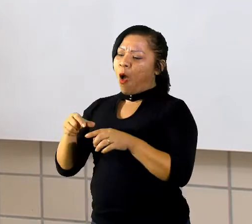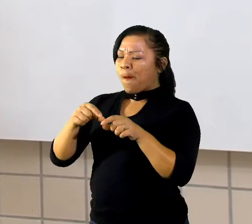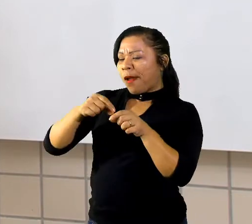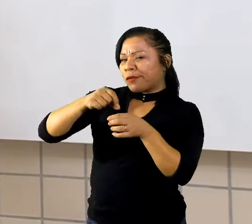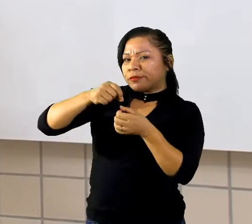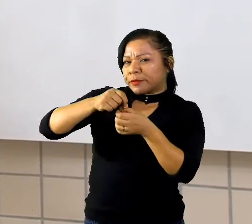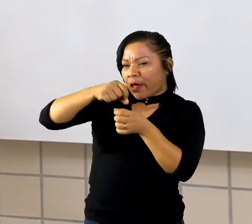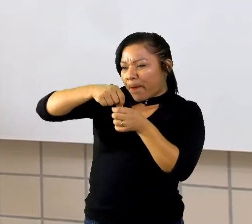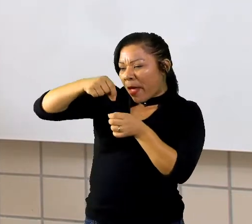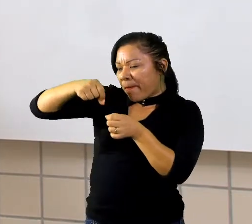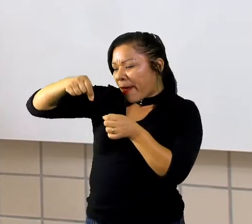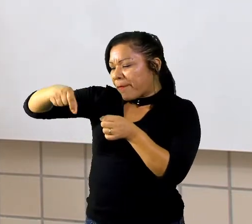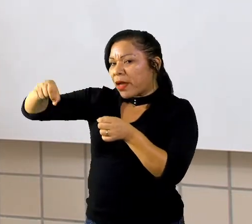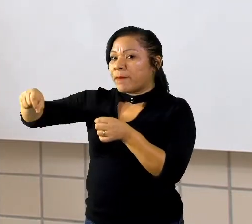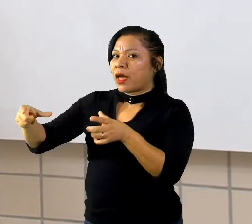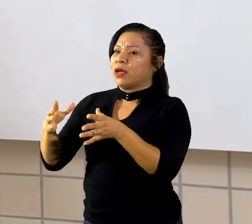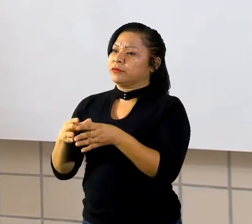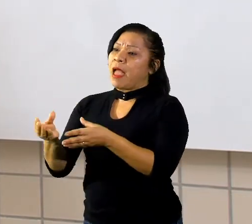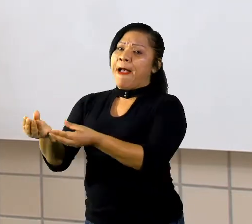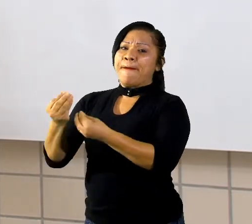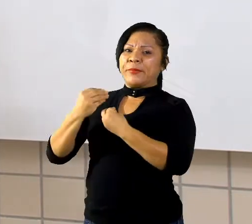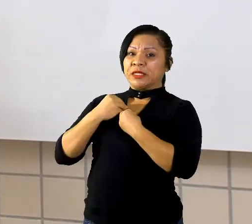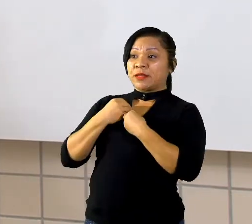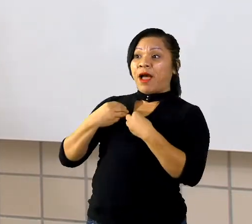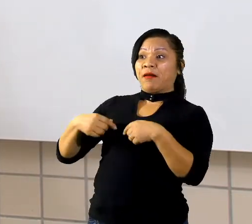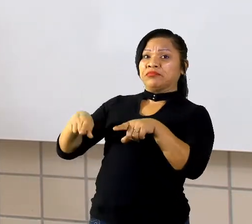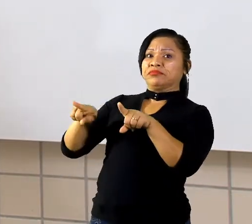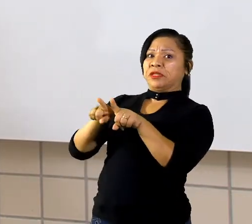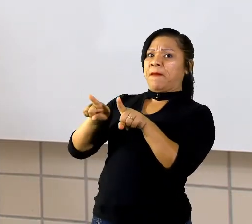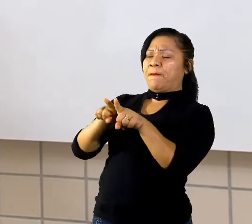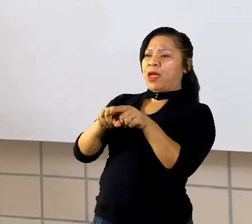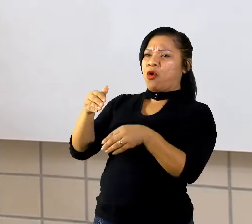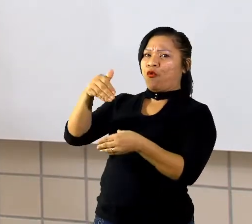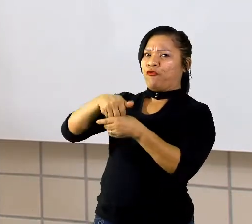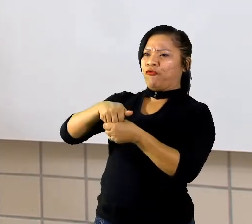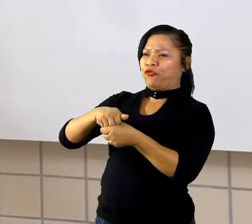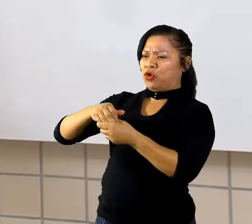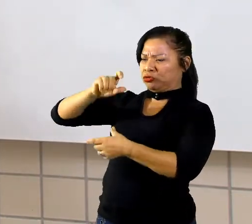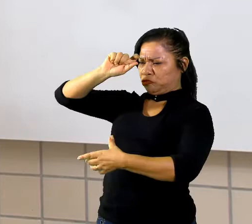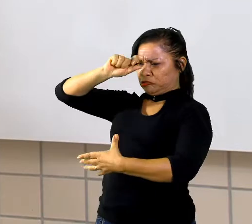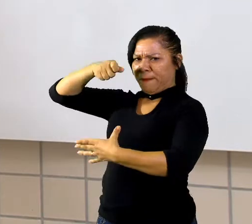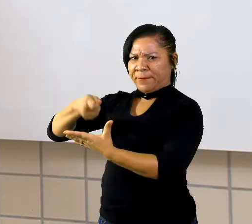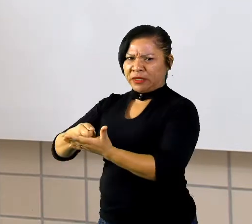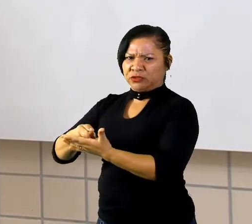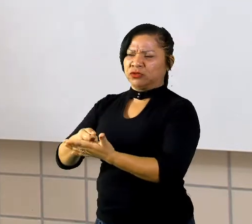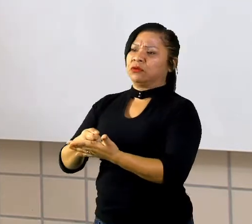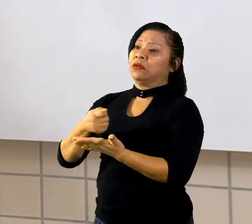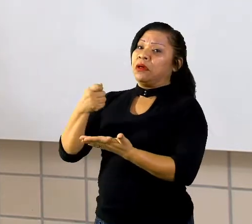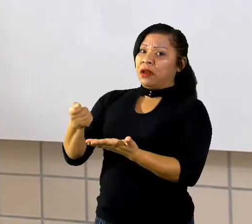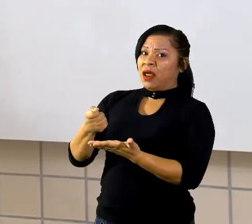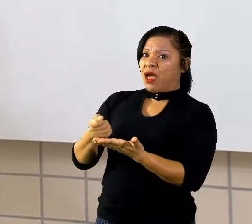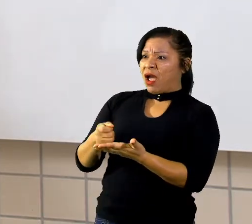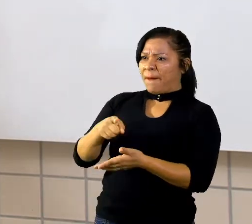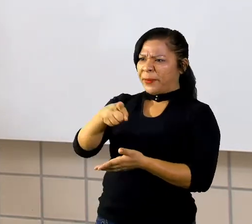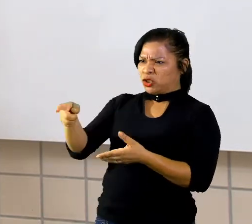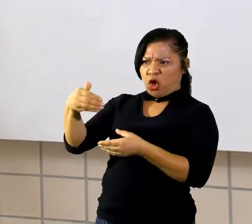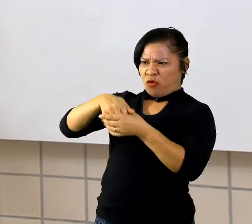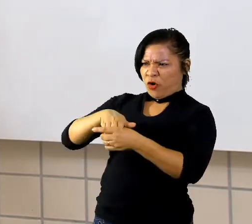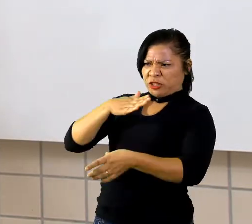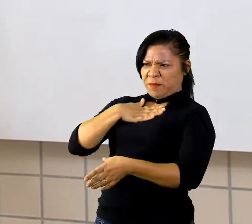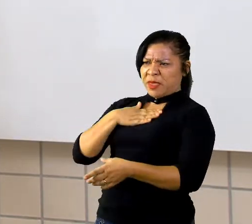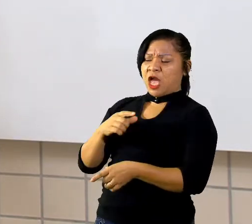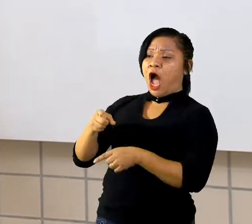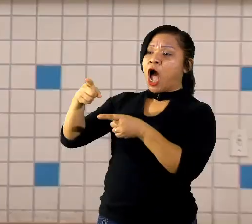que nós já falamos, o chamado voto de cabresto, ao invés de ter um benefício, a pessoa recebia era castigos, recebia grandes punições.